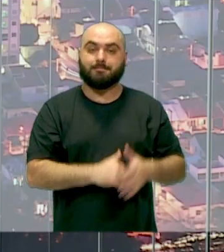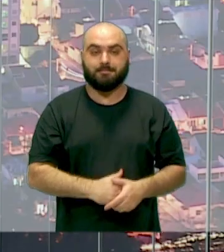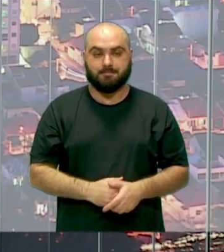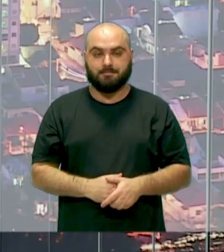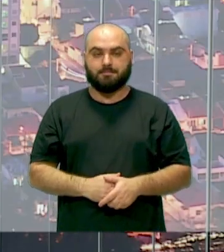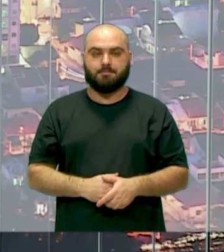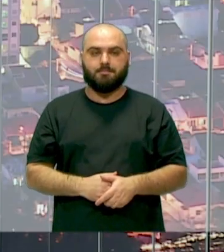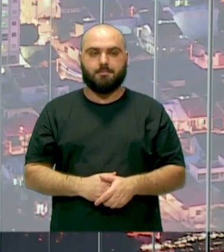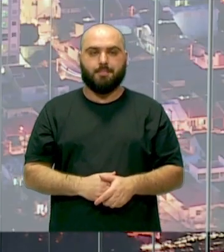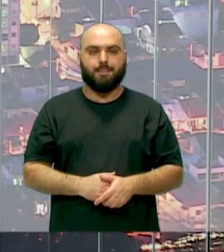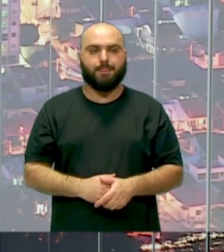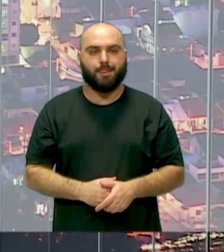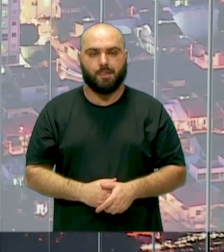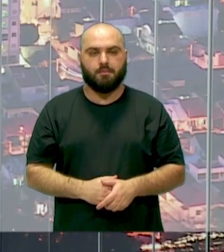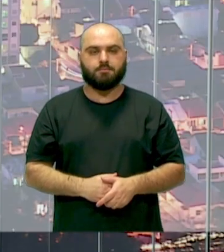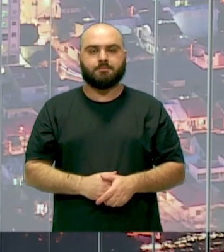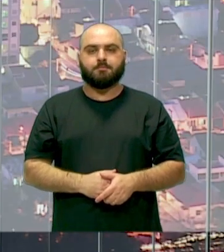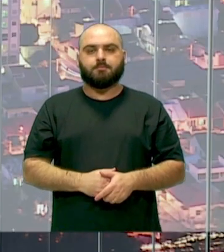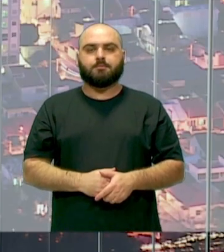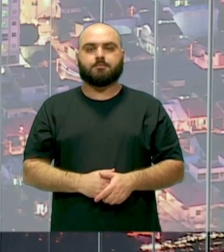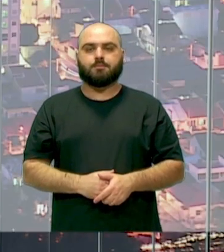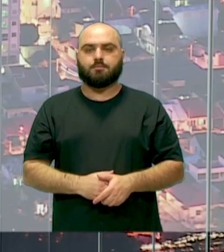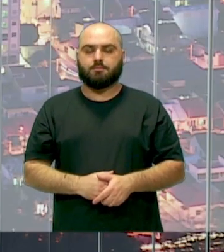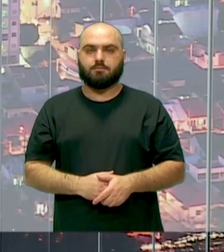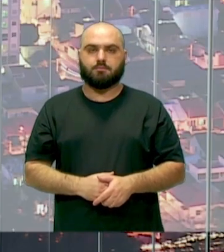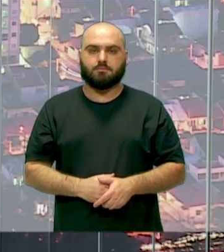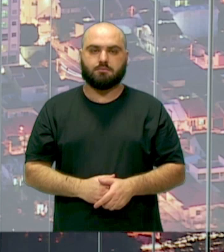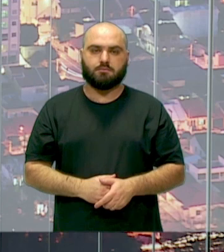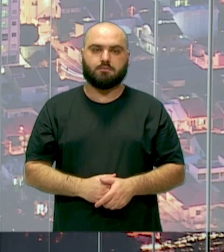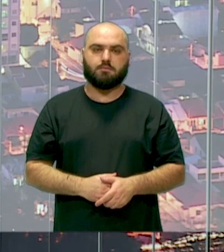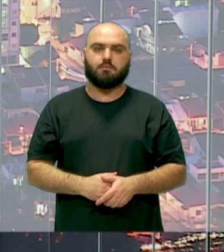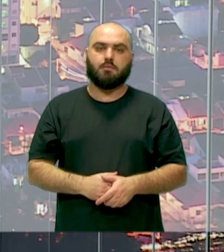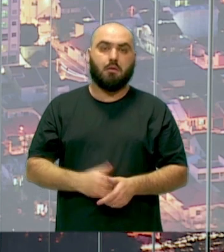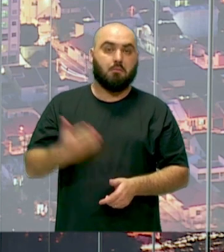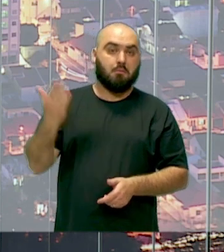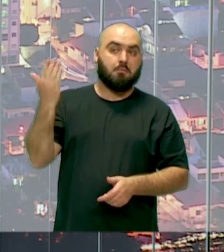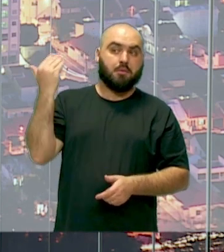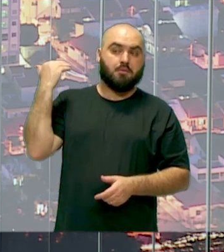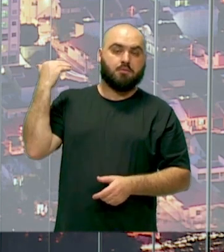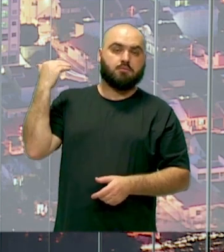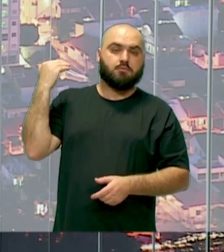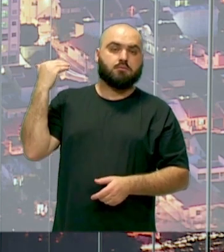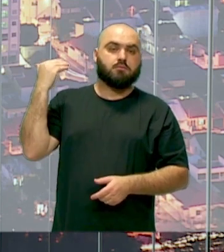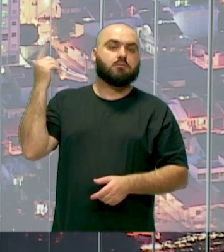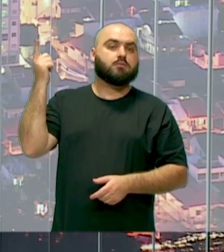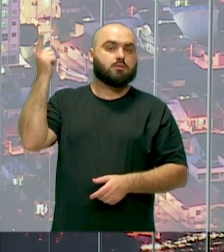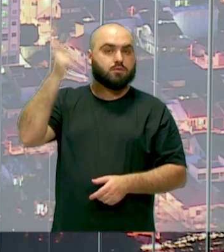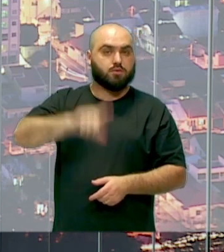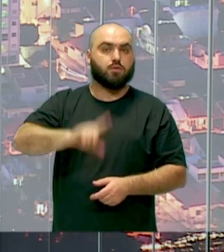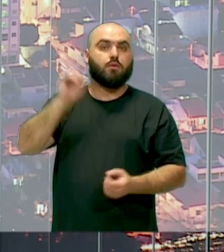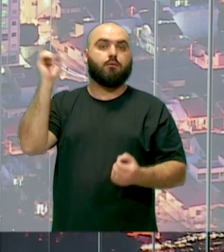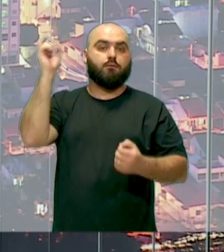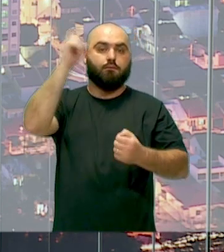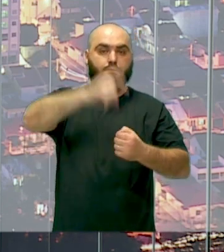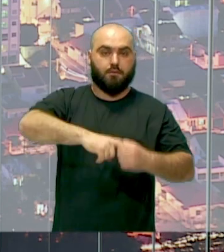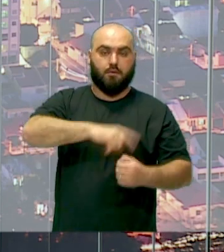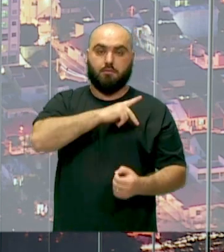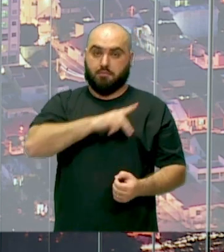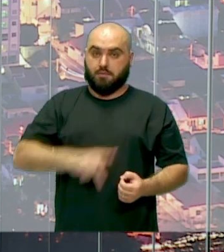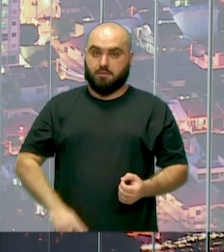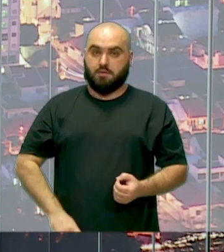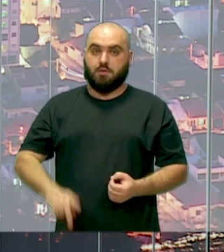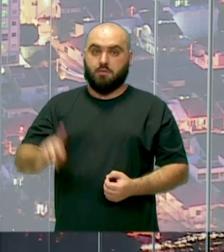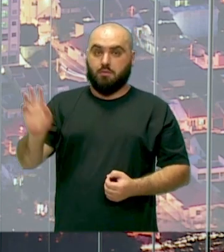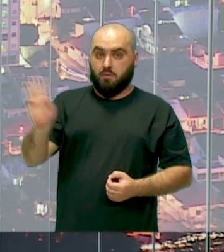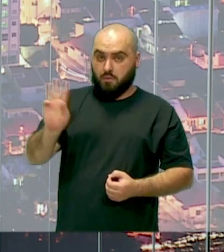Agora, né, com a eleição novamente do presidente Lula, que foi